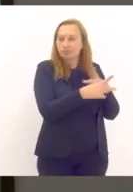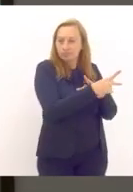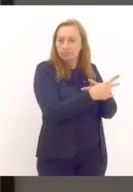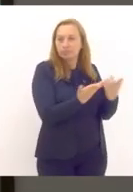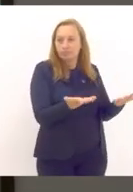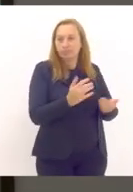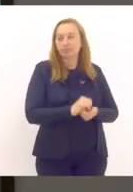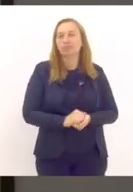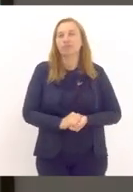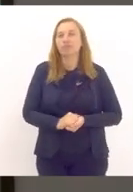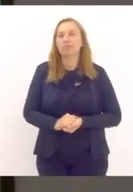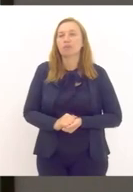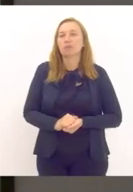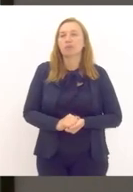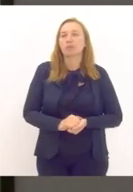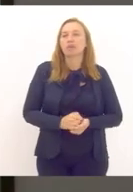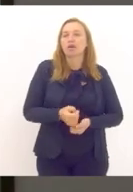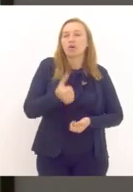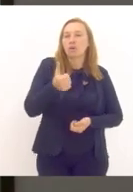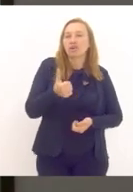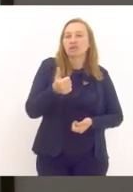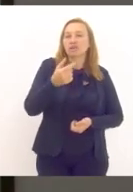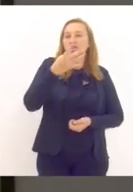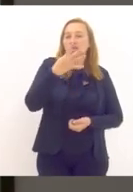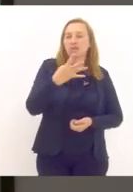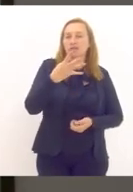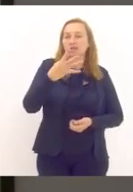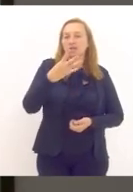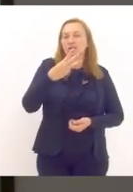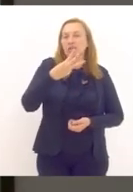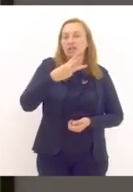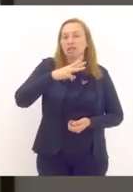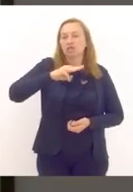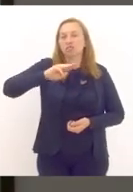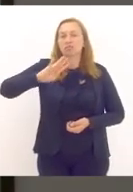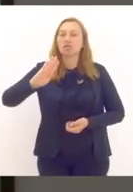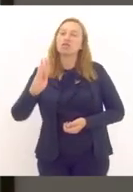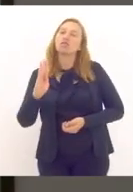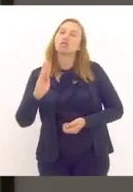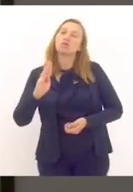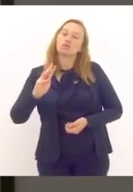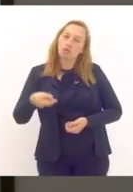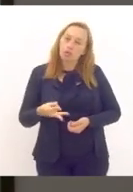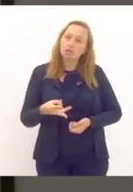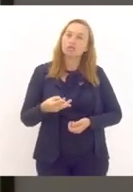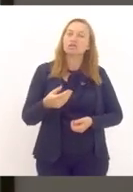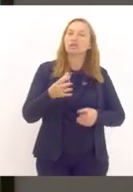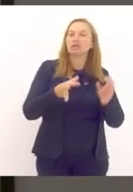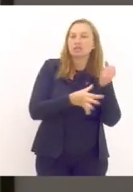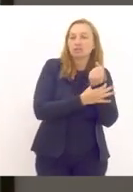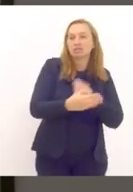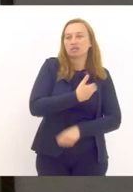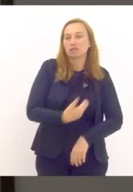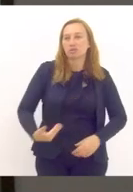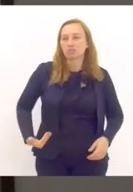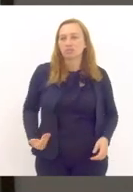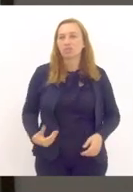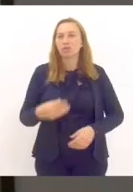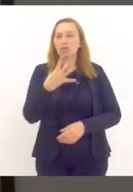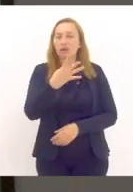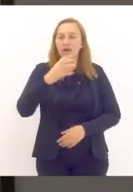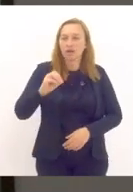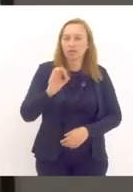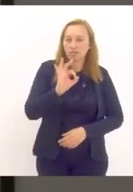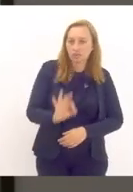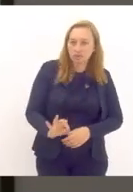previdenciário, aumenta quase 3 bilhões. Segurança pública, que nós tivemos um aumento de 40%, e aí nós estamos falando especialmente